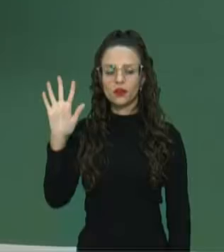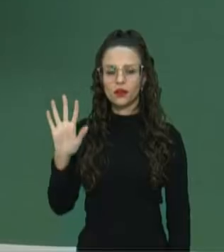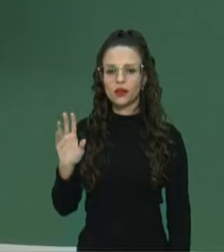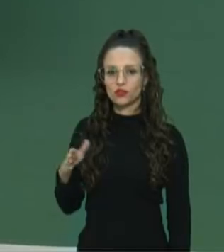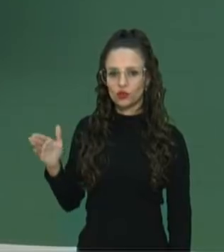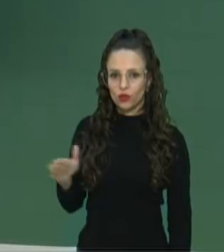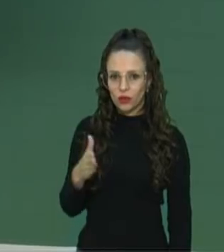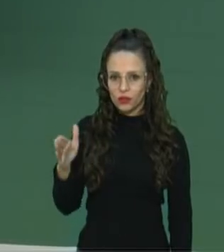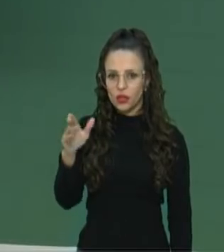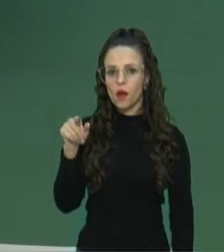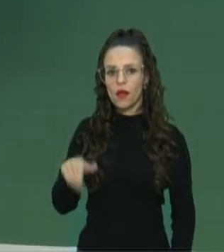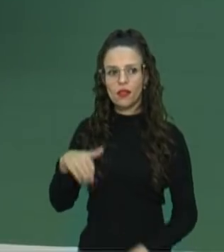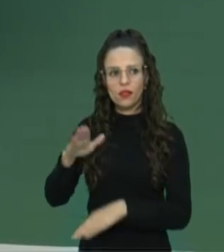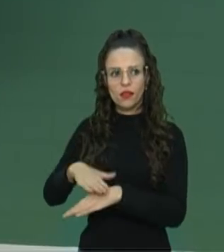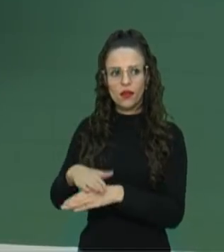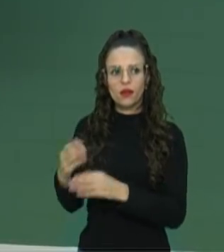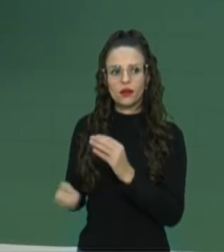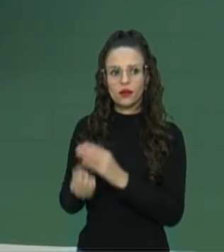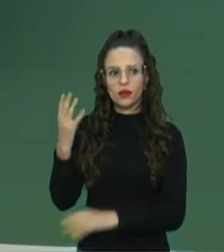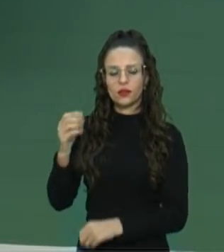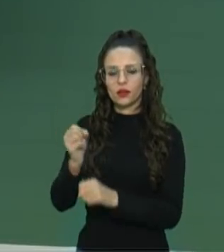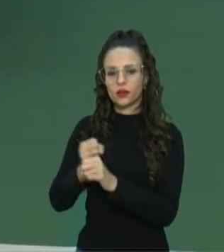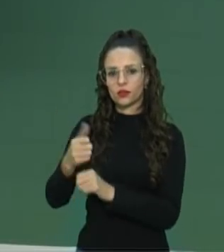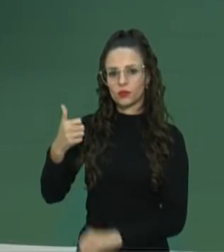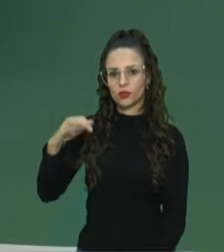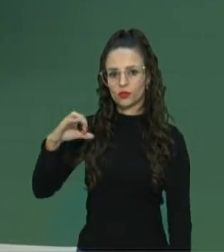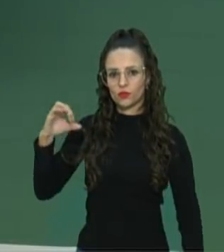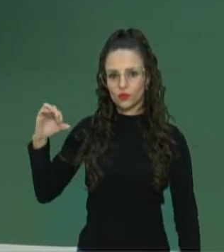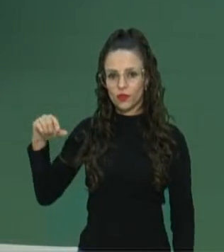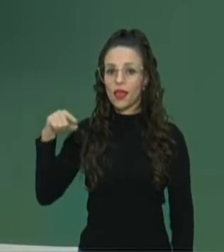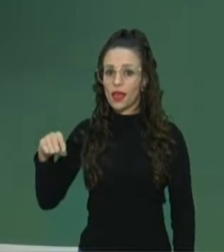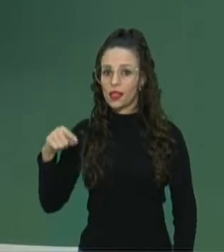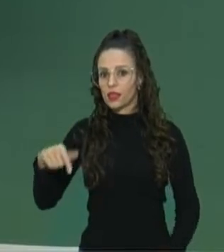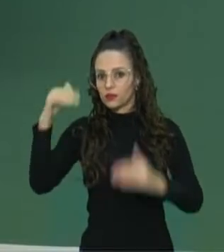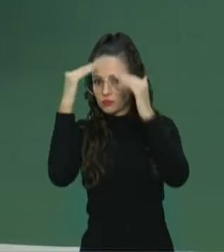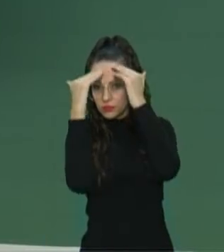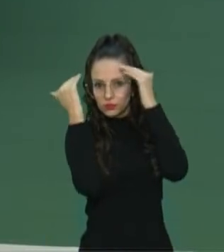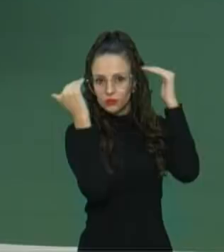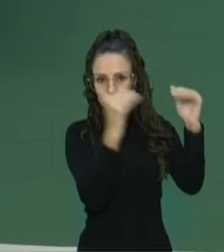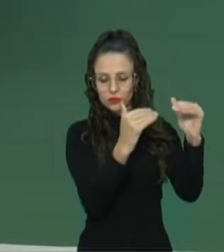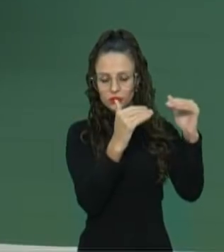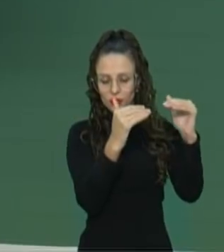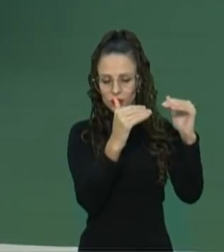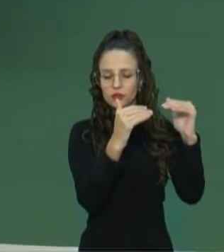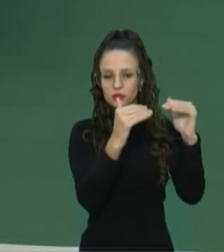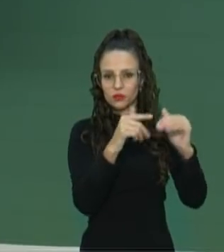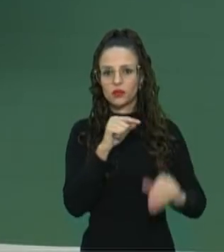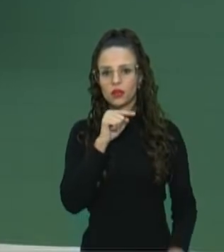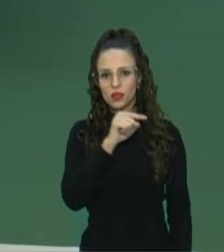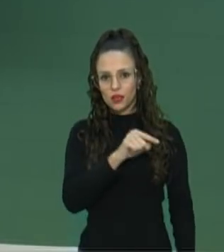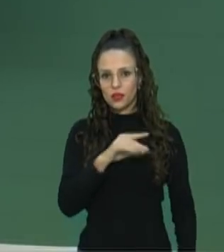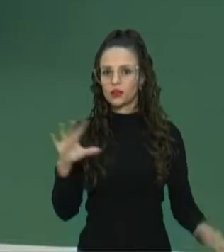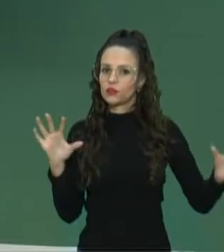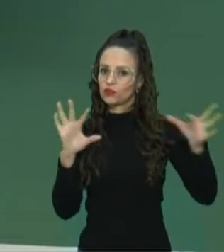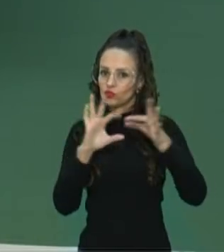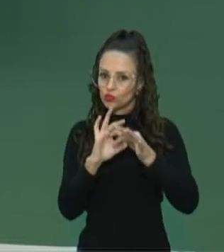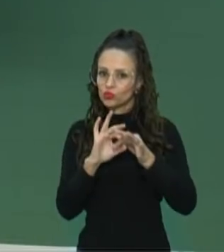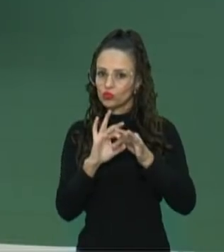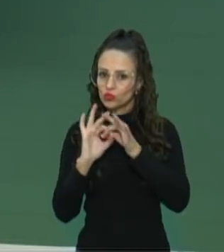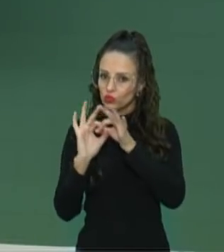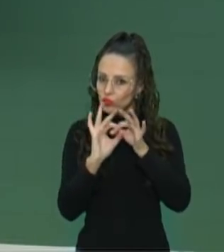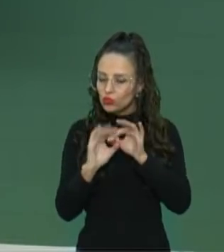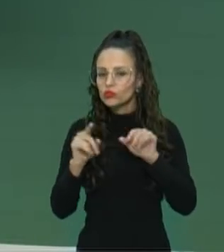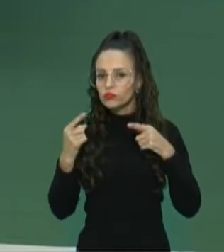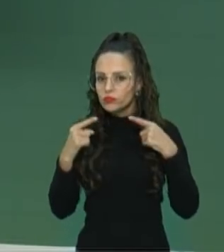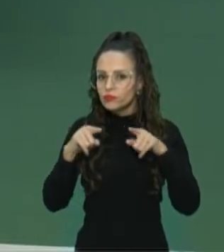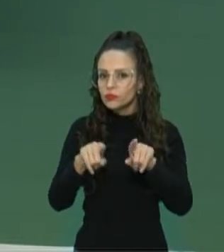essa entidade CBO é subordinada à IOF, né? Então são duas entidades que trabalham junto com a ideia, com o intuito do